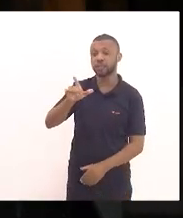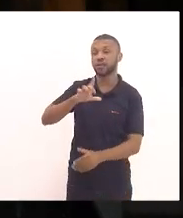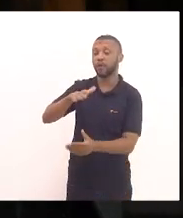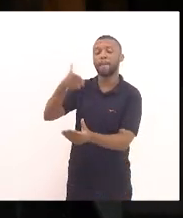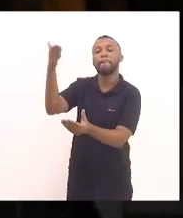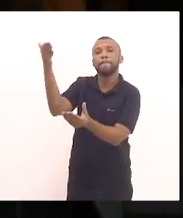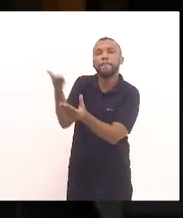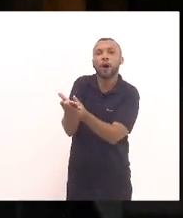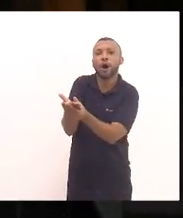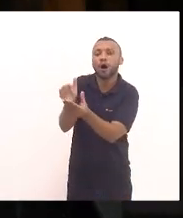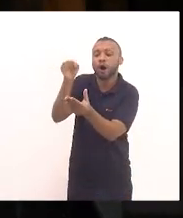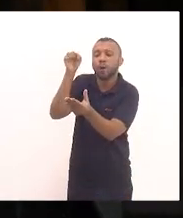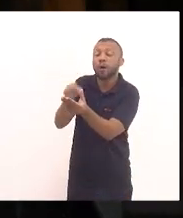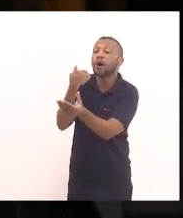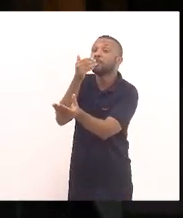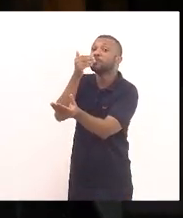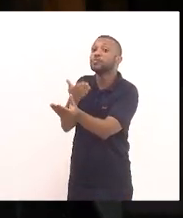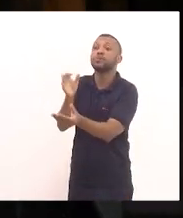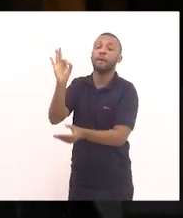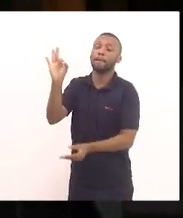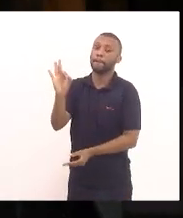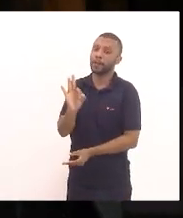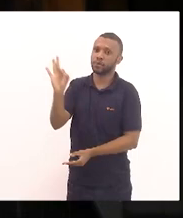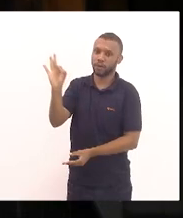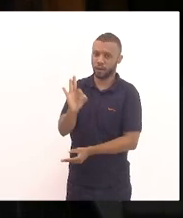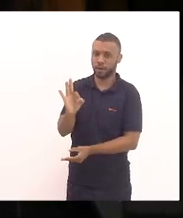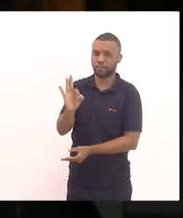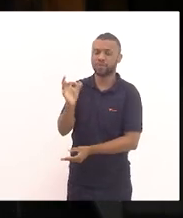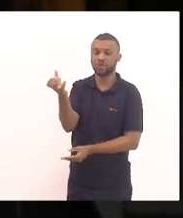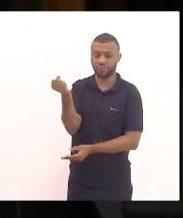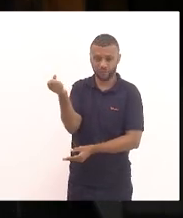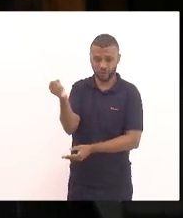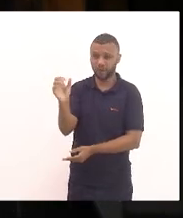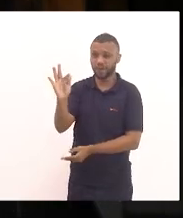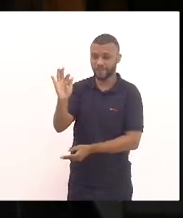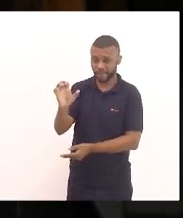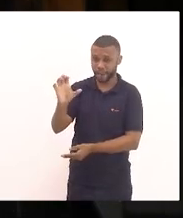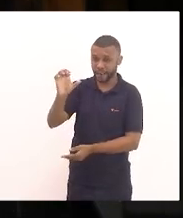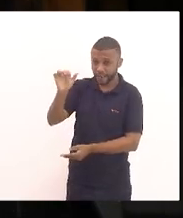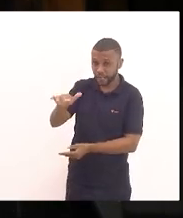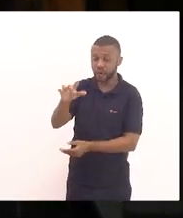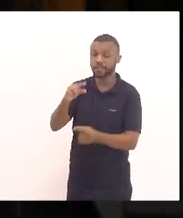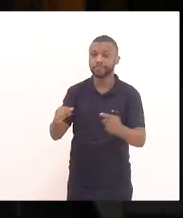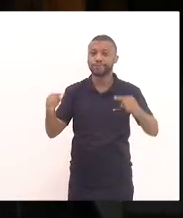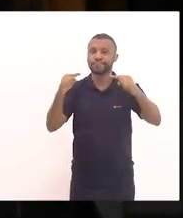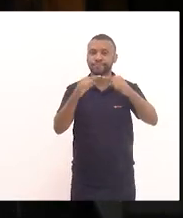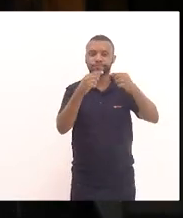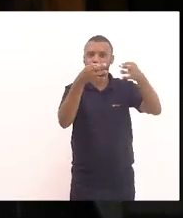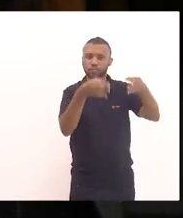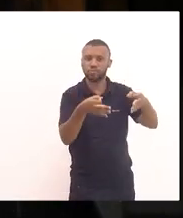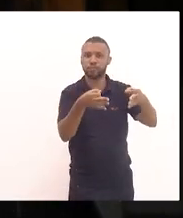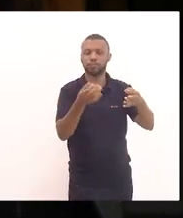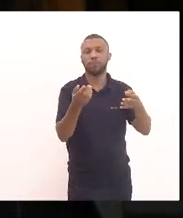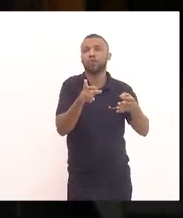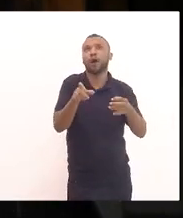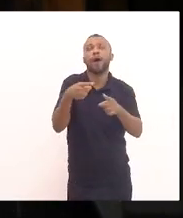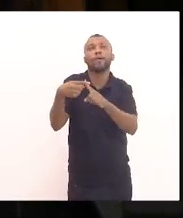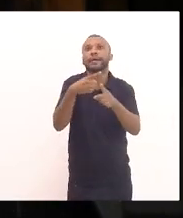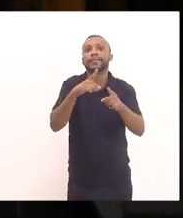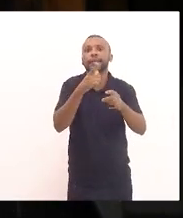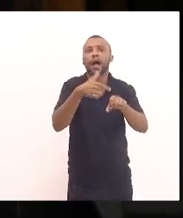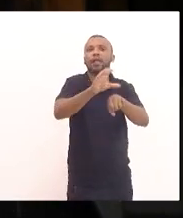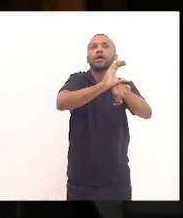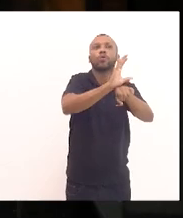um pequeno percentual do FECAM, porque tem tudo a ver, não apenas porque tem previsão constitucional, que tem tudo a